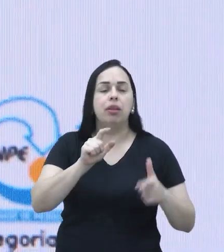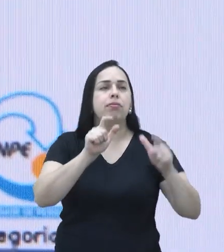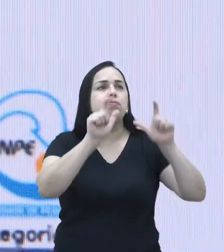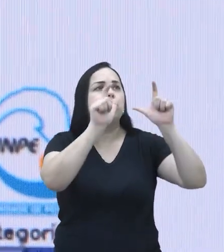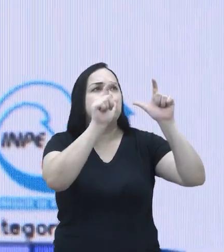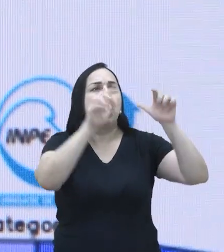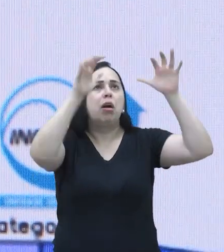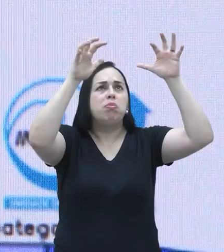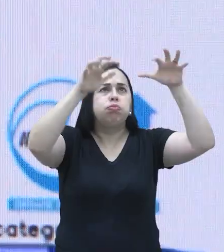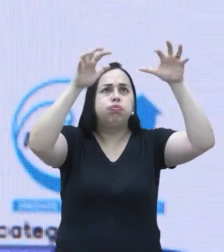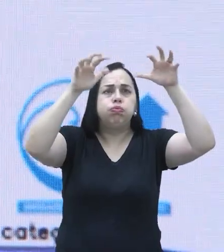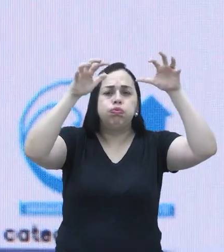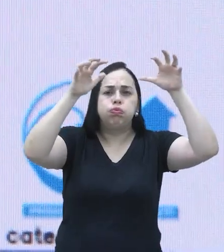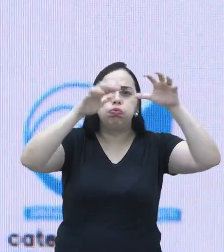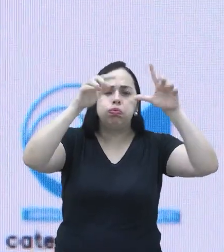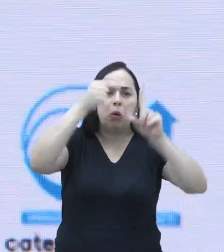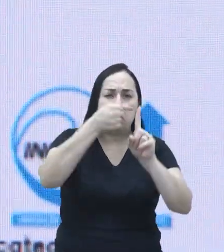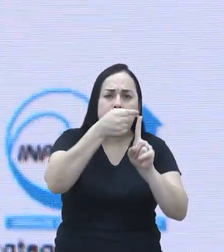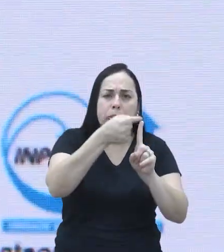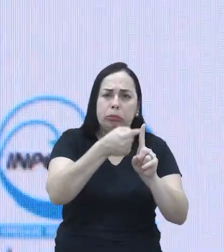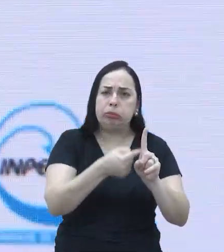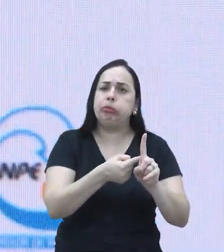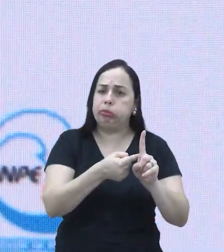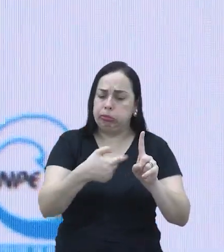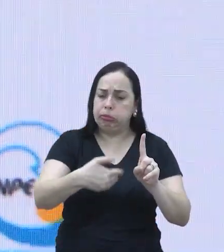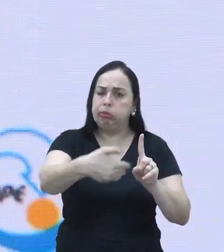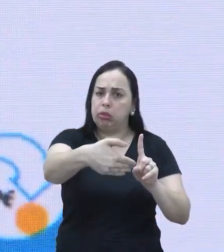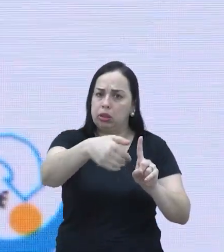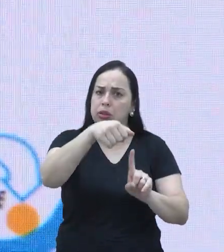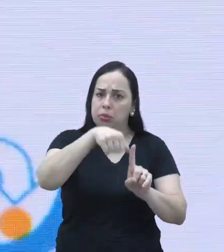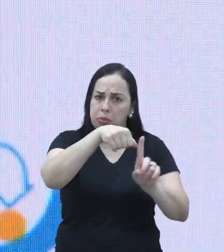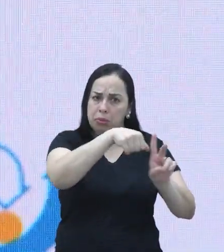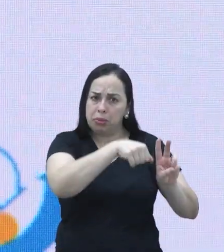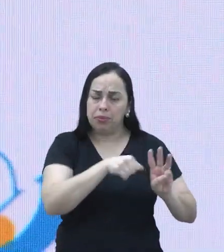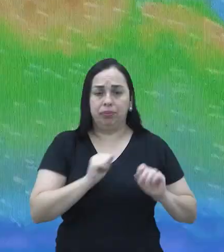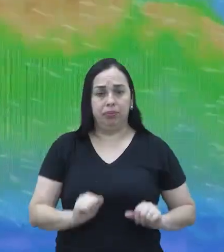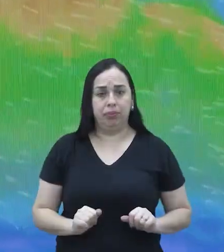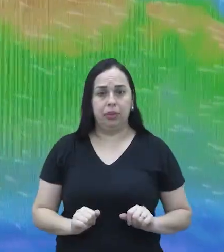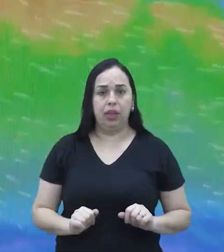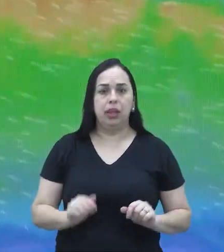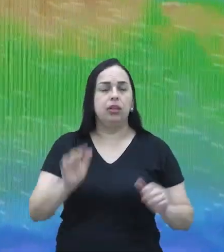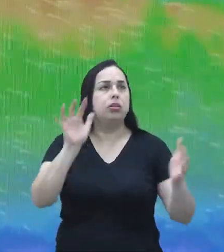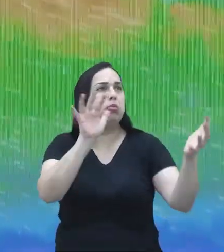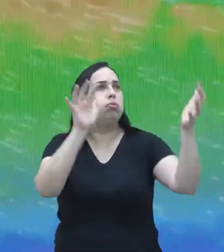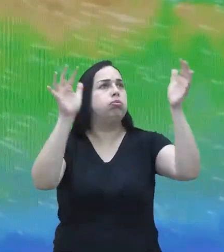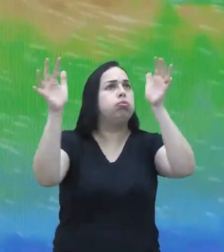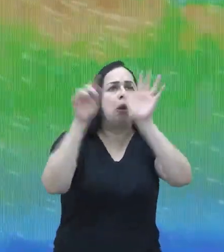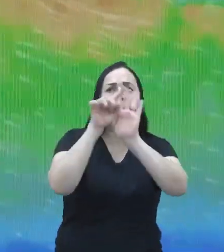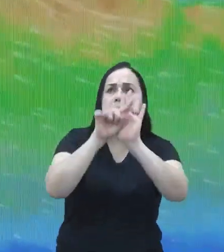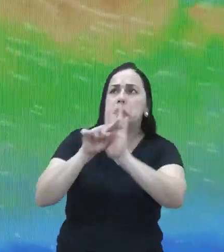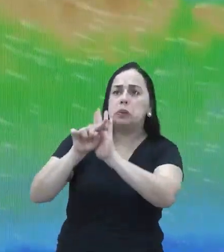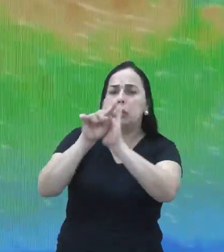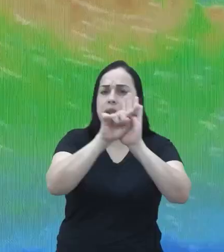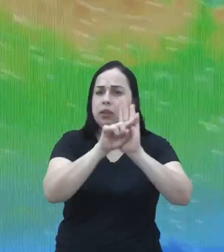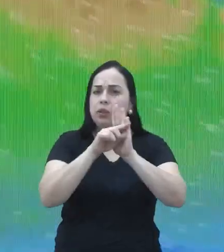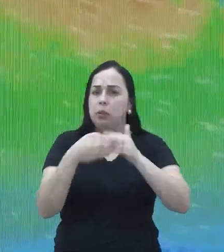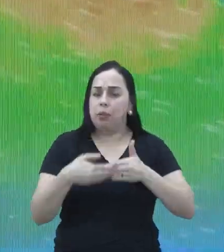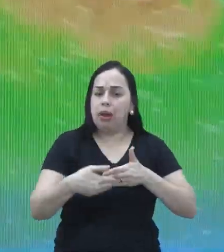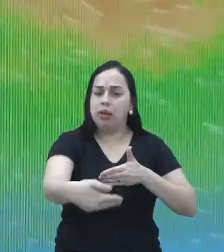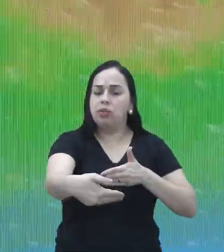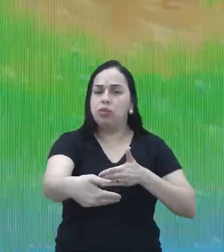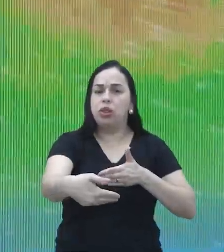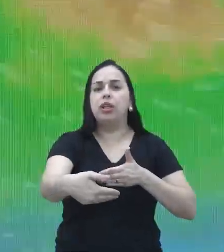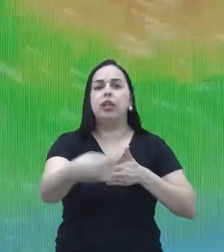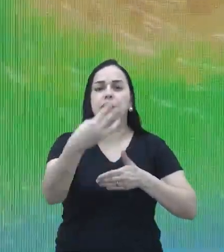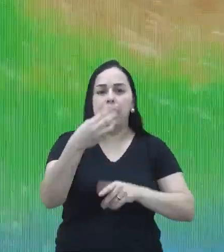marcam regiões nas quais a chuva deve ser abaixo do esperado nos próximos meses. A chamada previsão sazonal para os